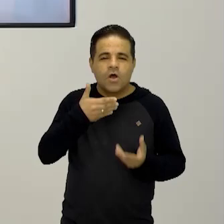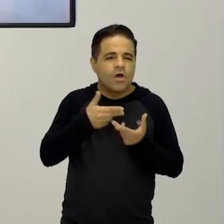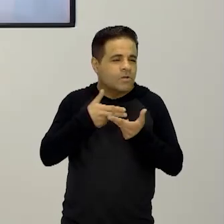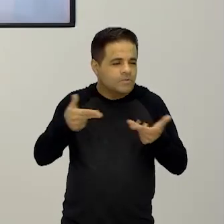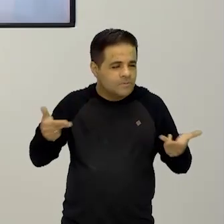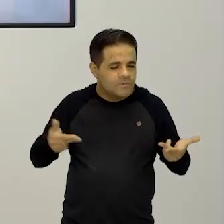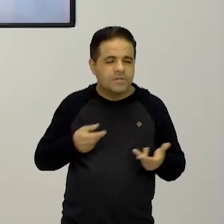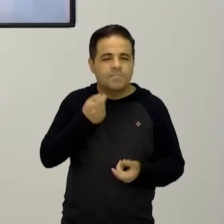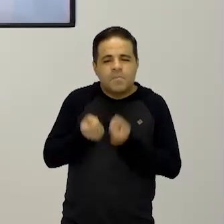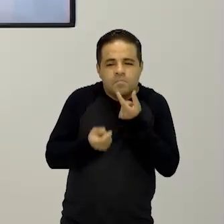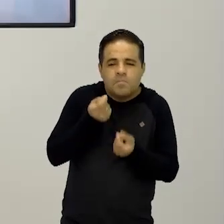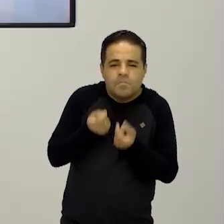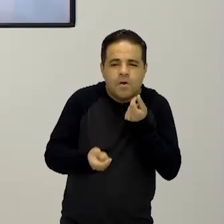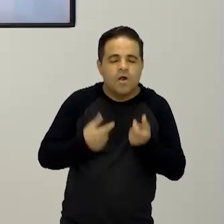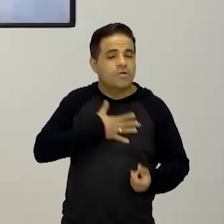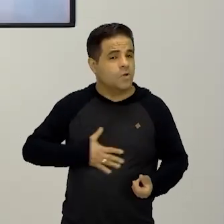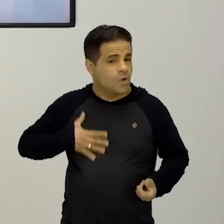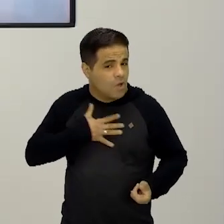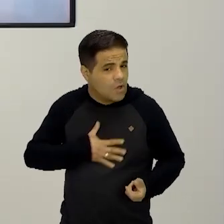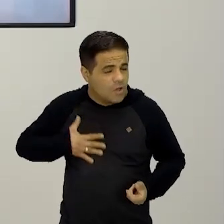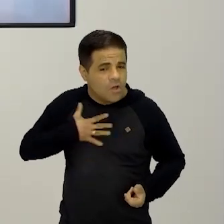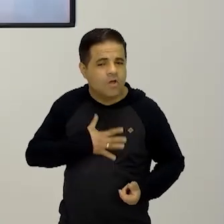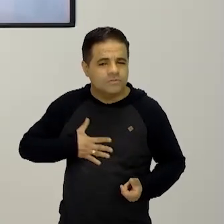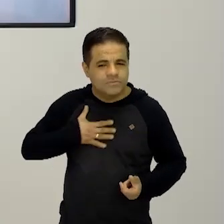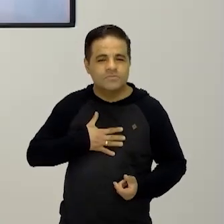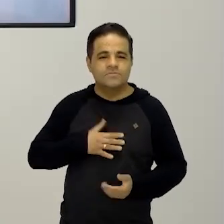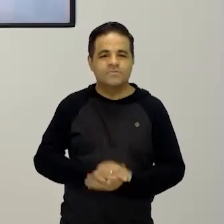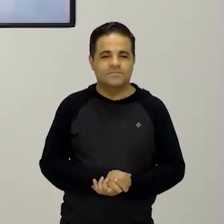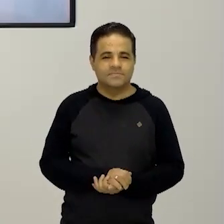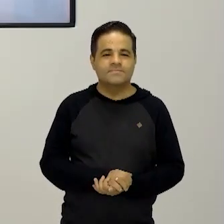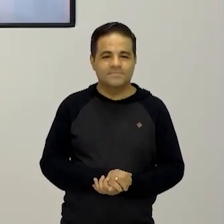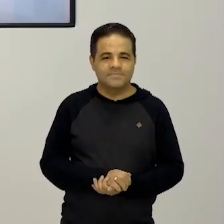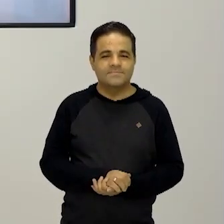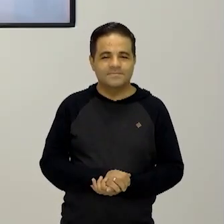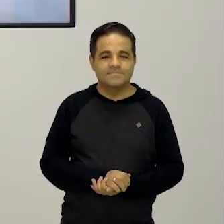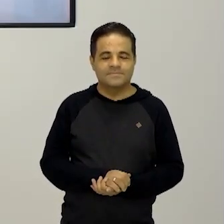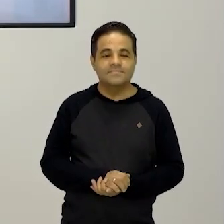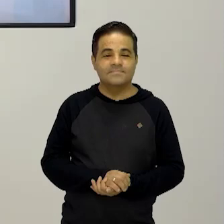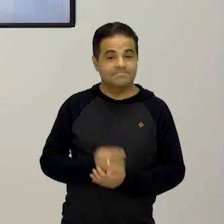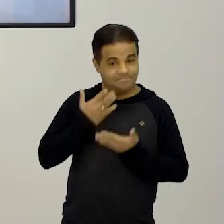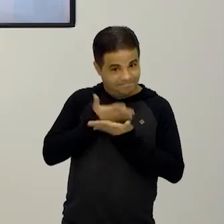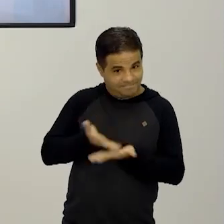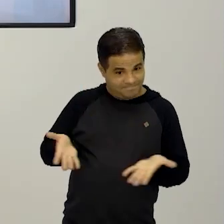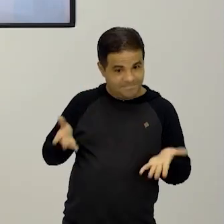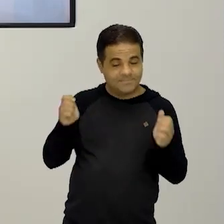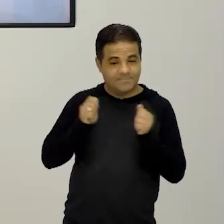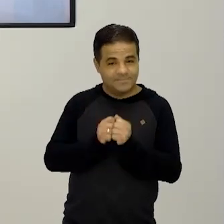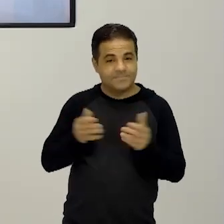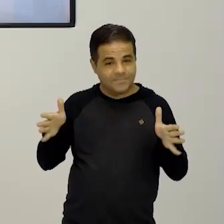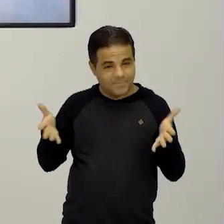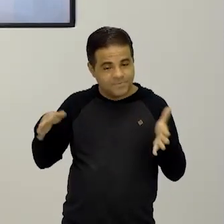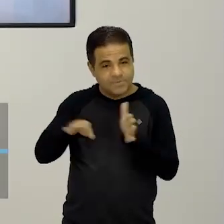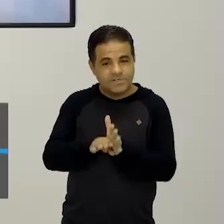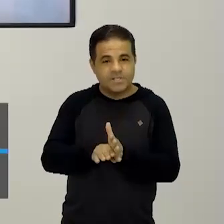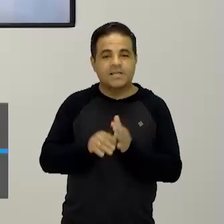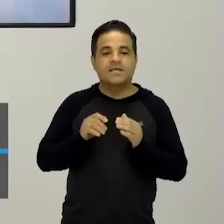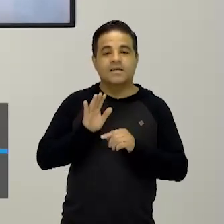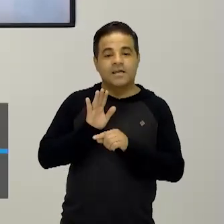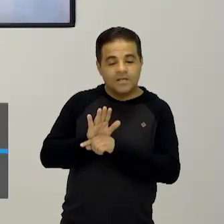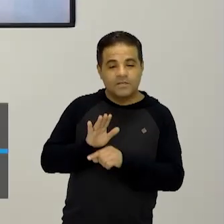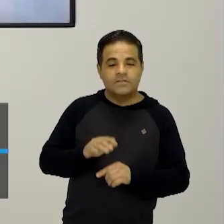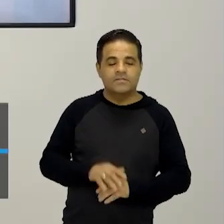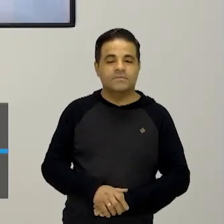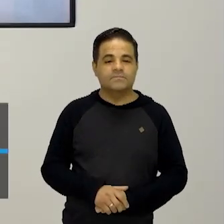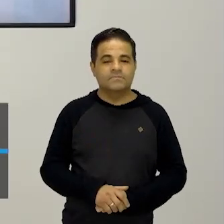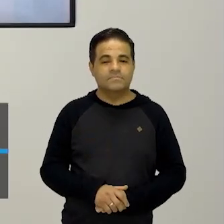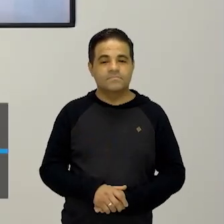I'd like to thank Not a lot. people from Libras. They are helping us tonight. Estão sempre aqui ajudando, estão ajudando a gente também.